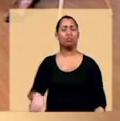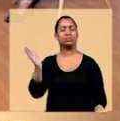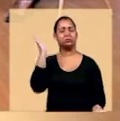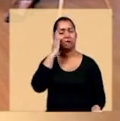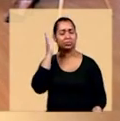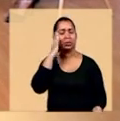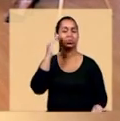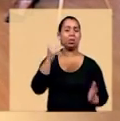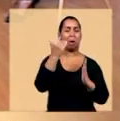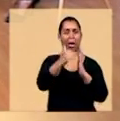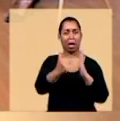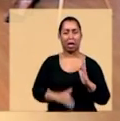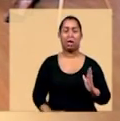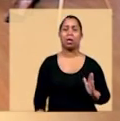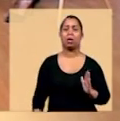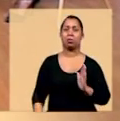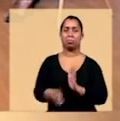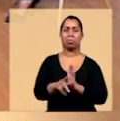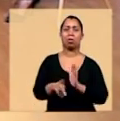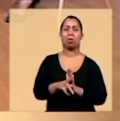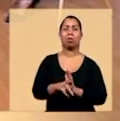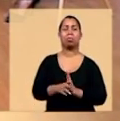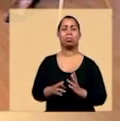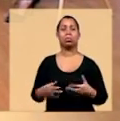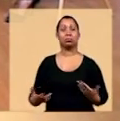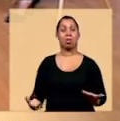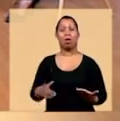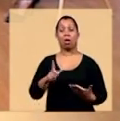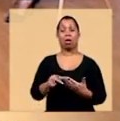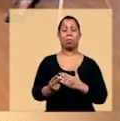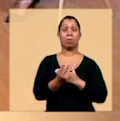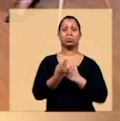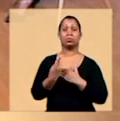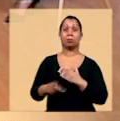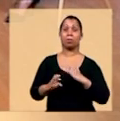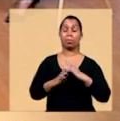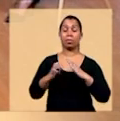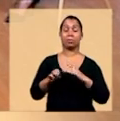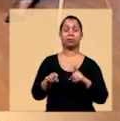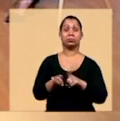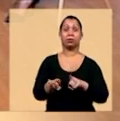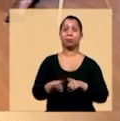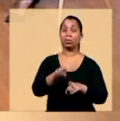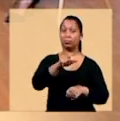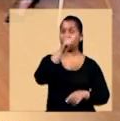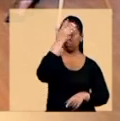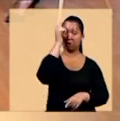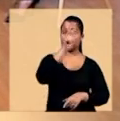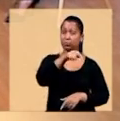você entendeu as regras, as políticas da empresa, não é? Então, é uma proteção para a empresa e para o próprio